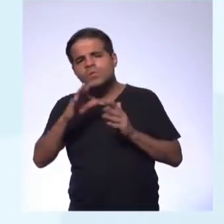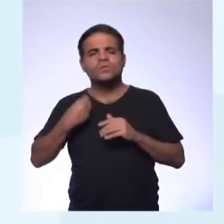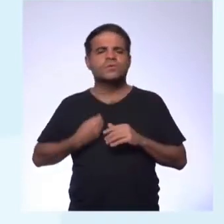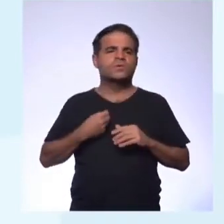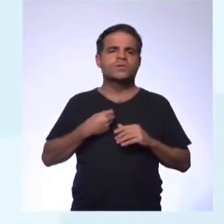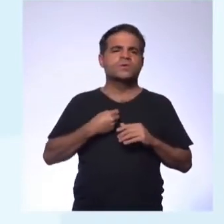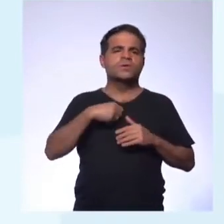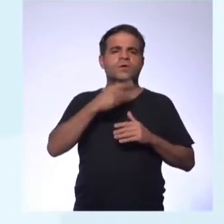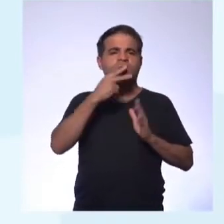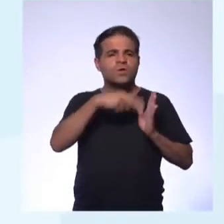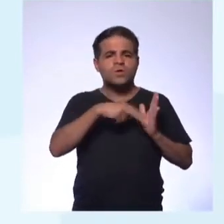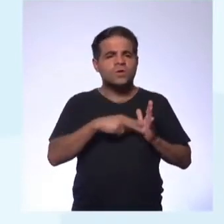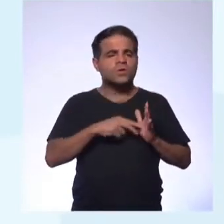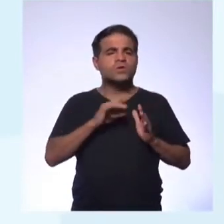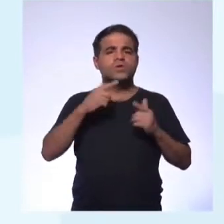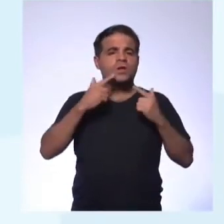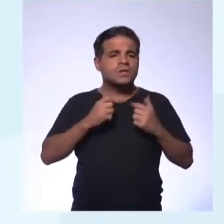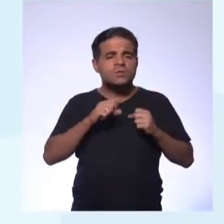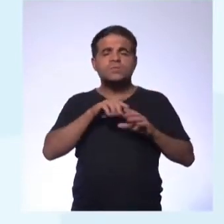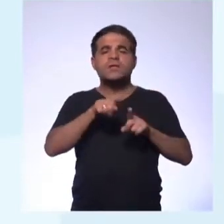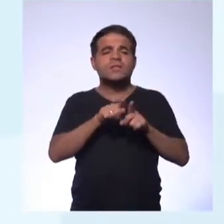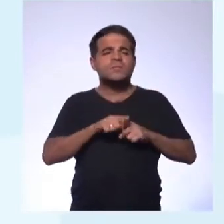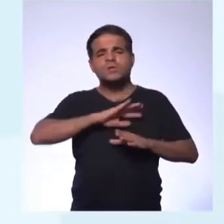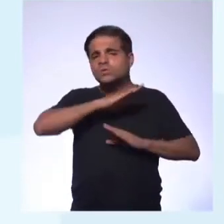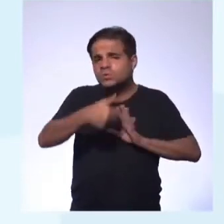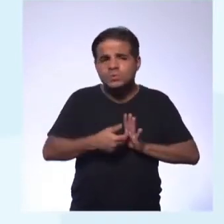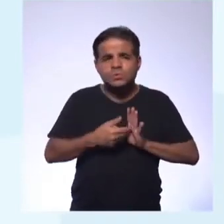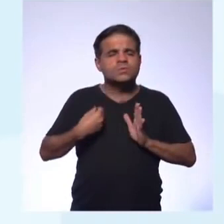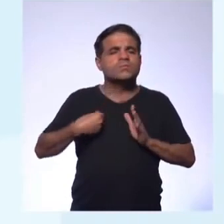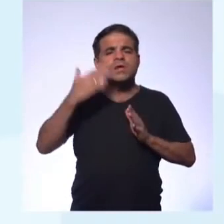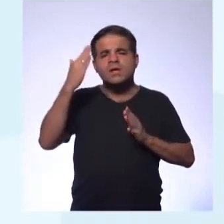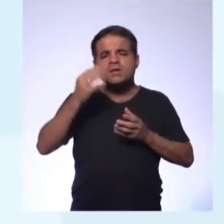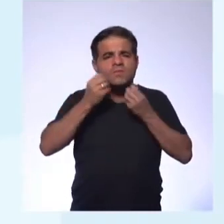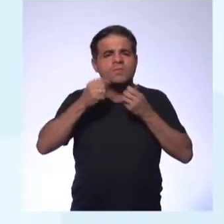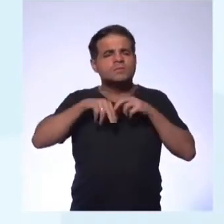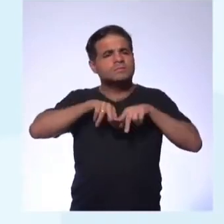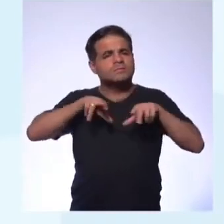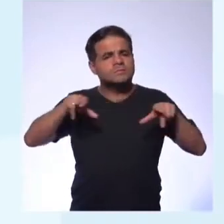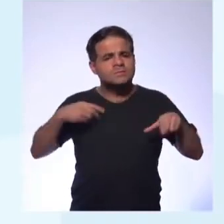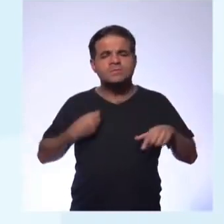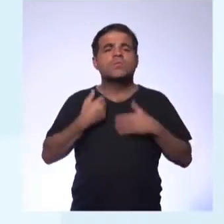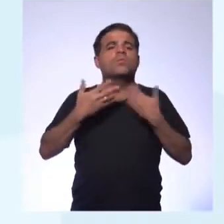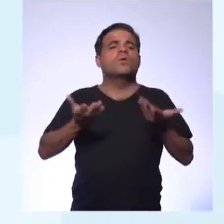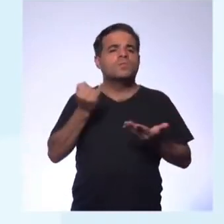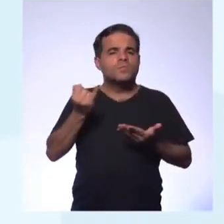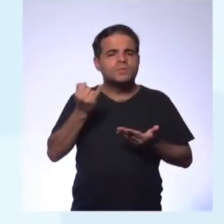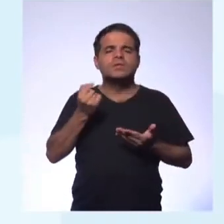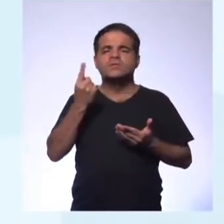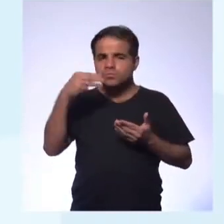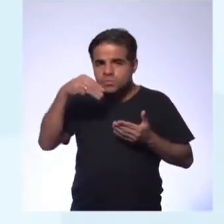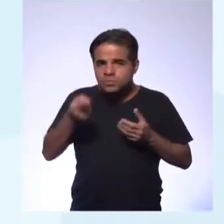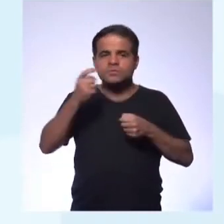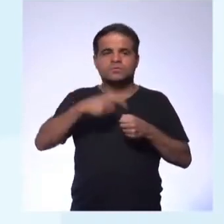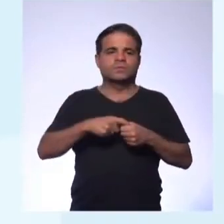não falo um repertório de leitor apenas de literatura, mas de tudo. Qual é a importância? 1 minuto e já voltamos.